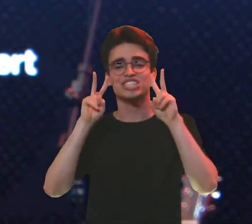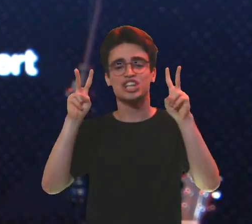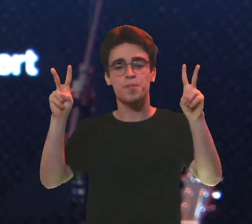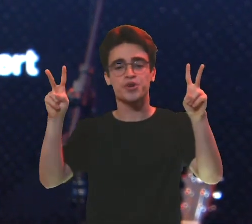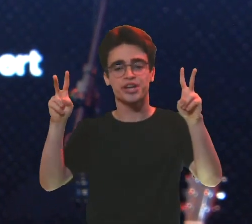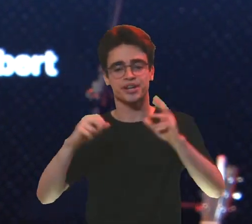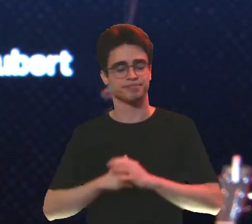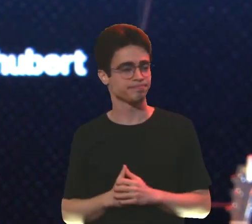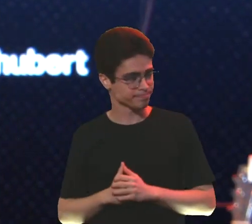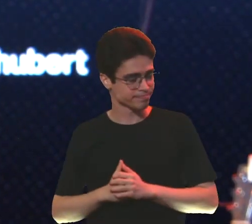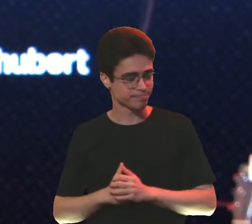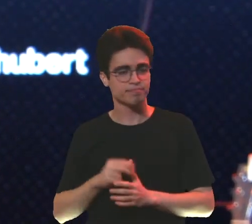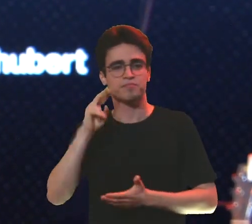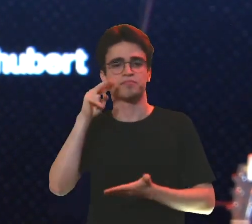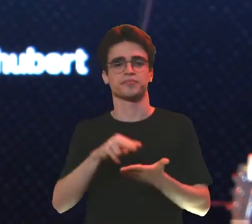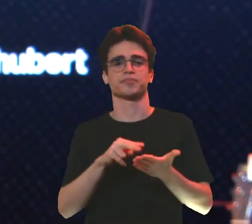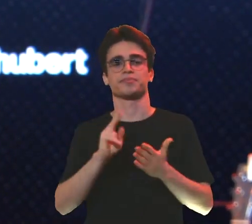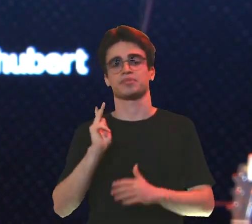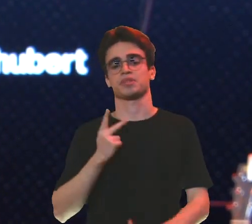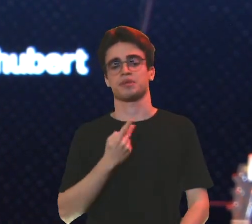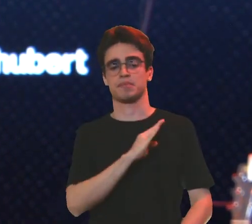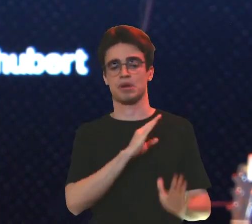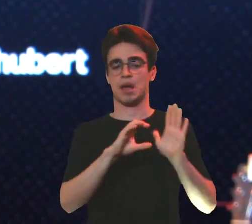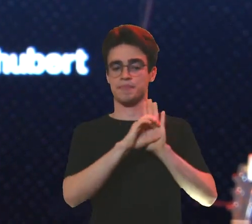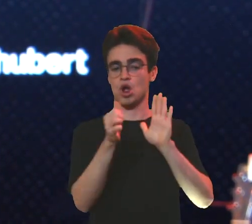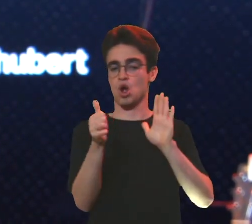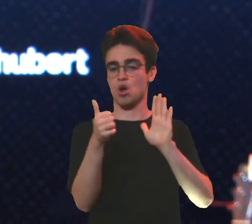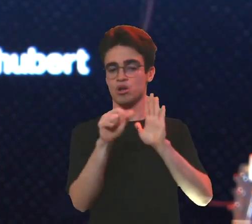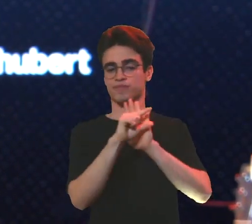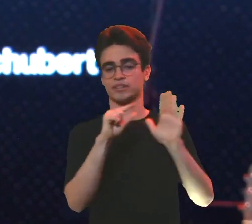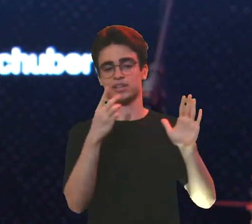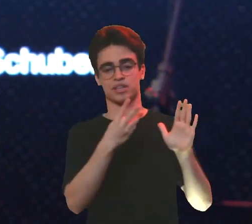o texto Hebreus 11, 32.